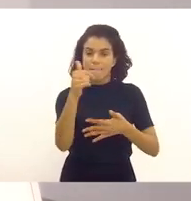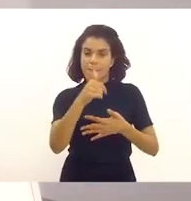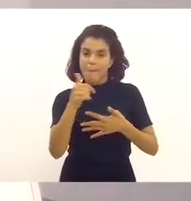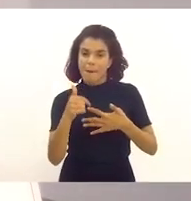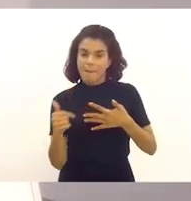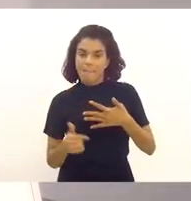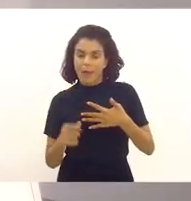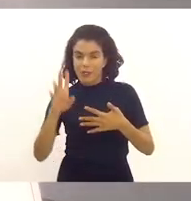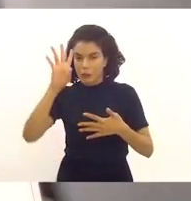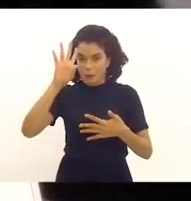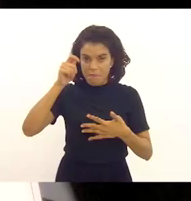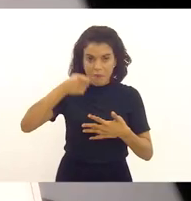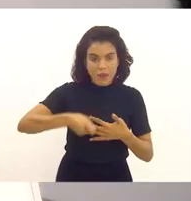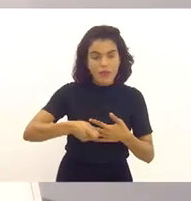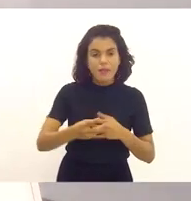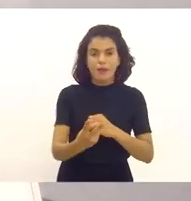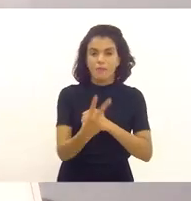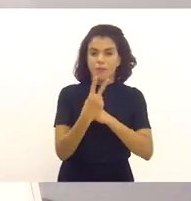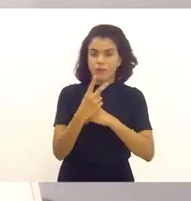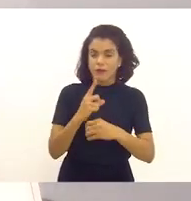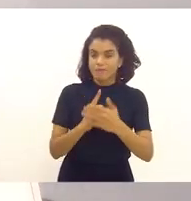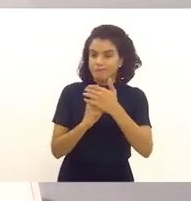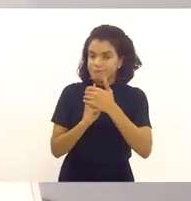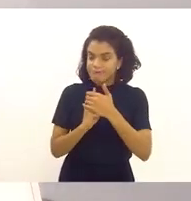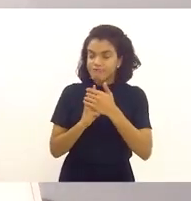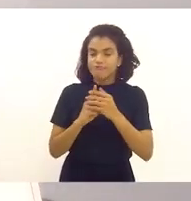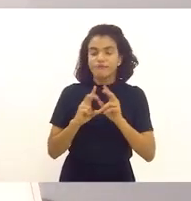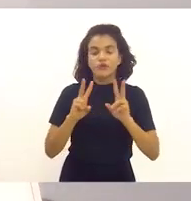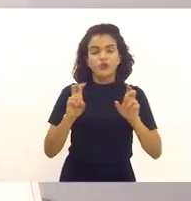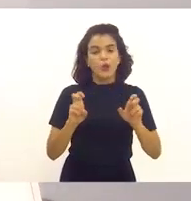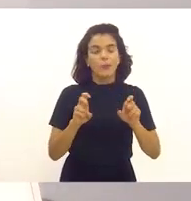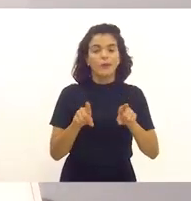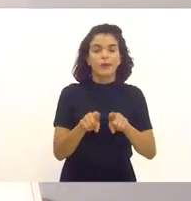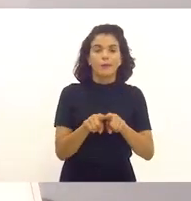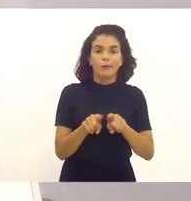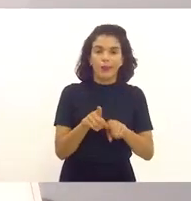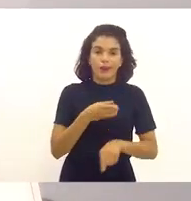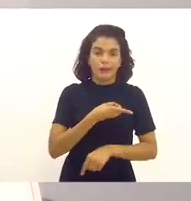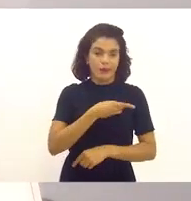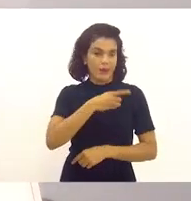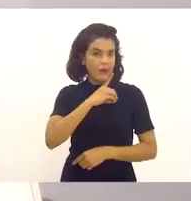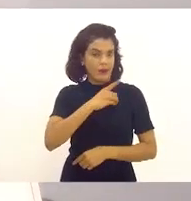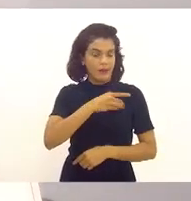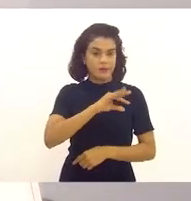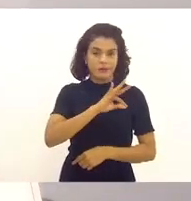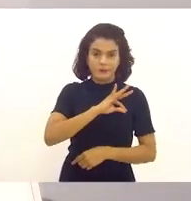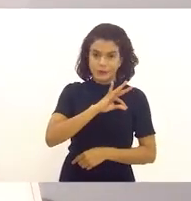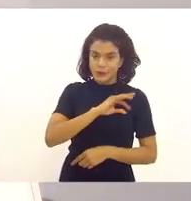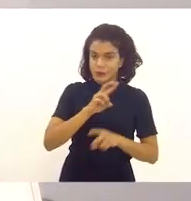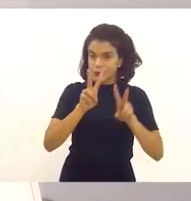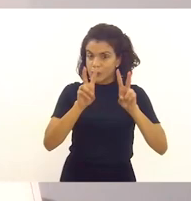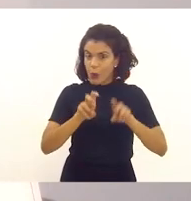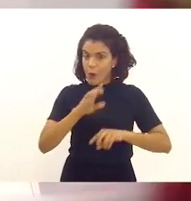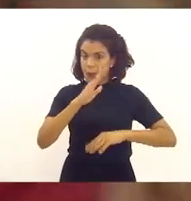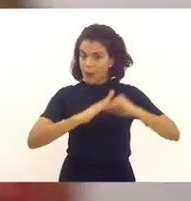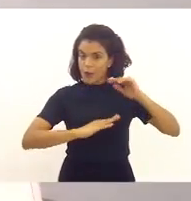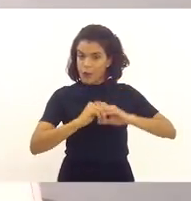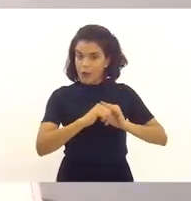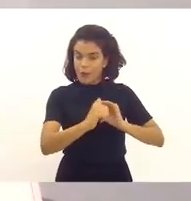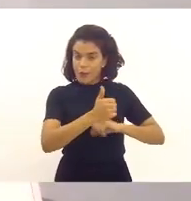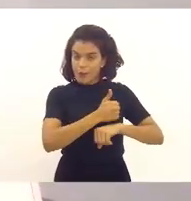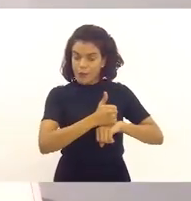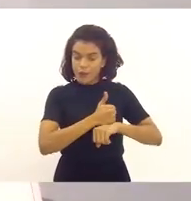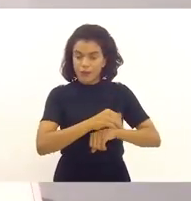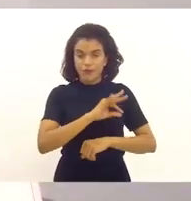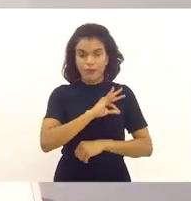protetivas sobre não acolhimento sobre a delegacia de polícia sobre Polícia Militar então denúncias